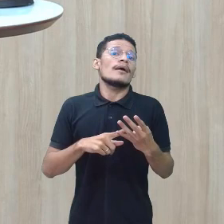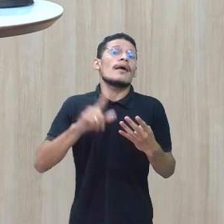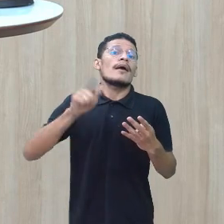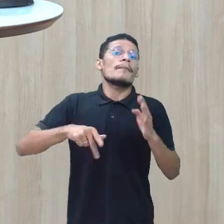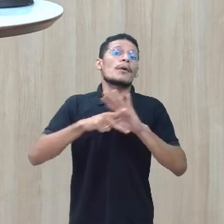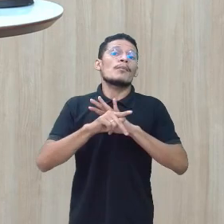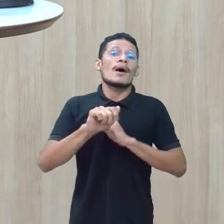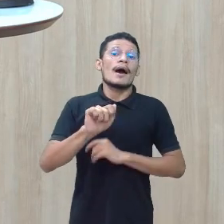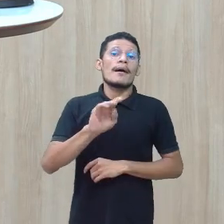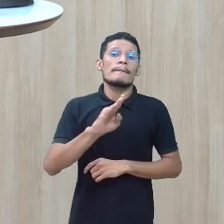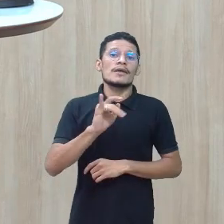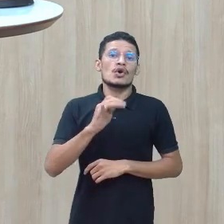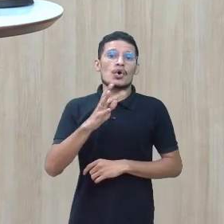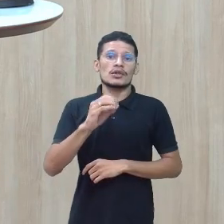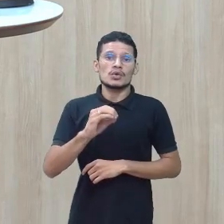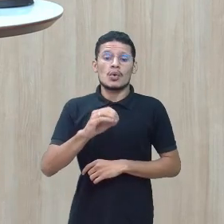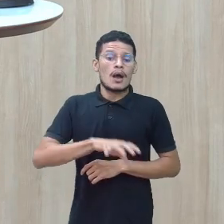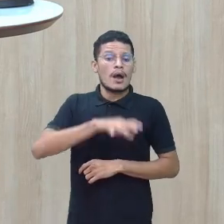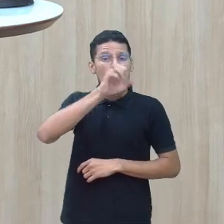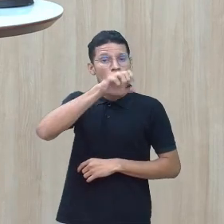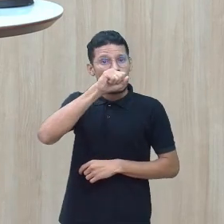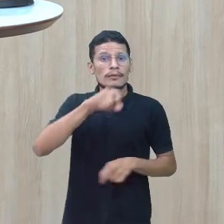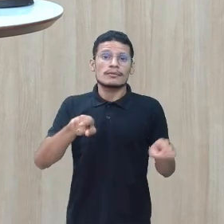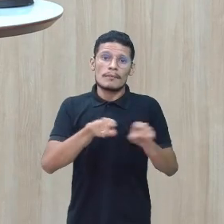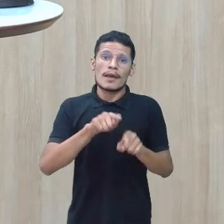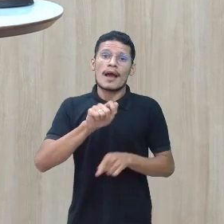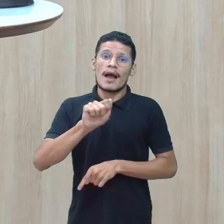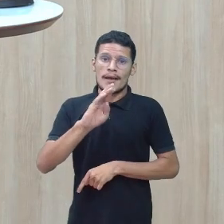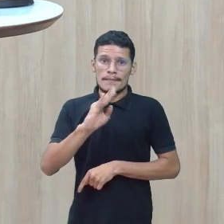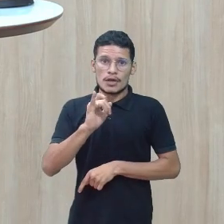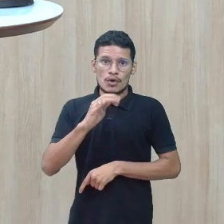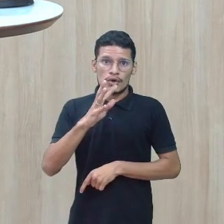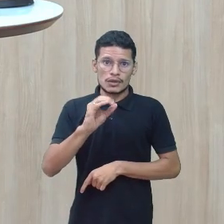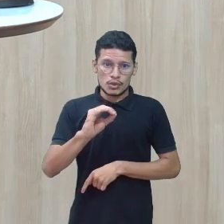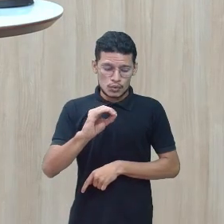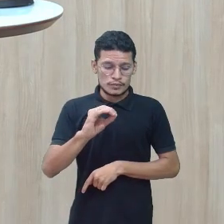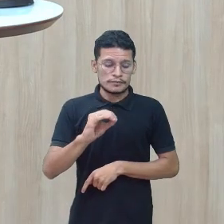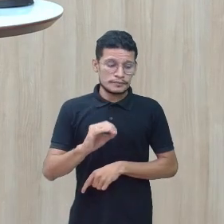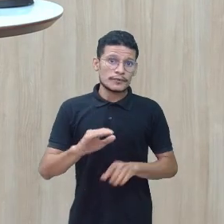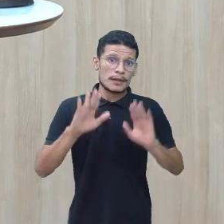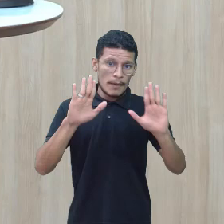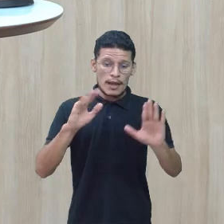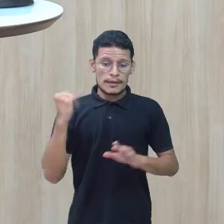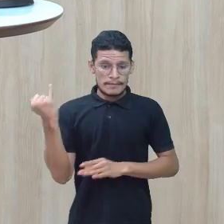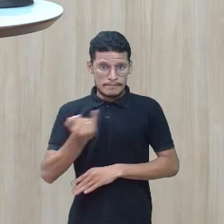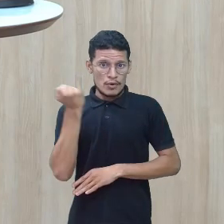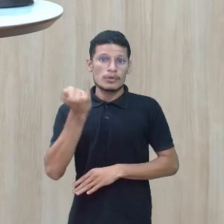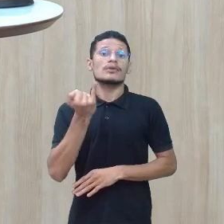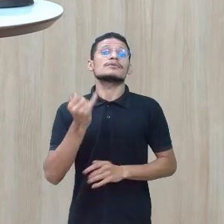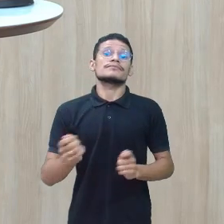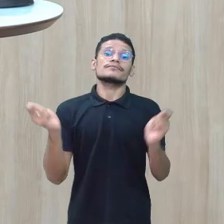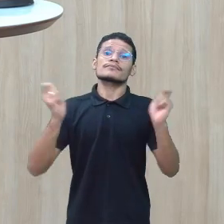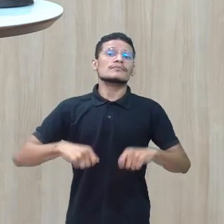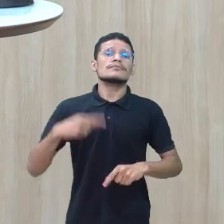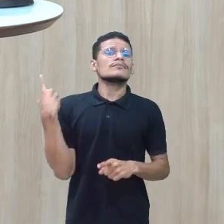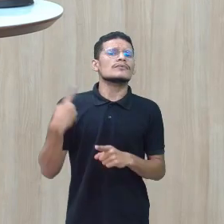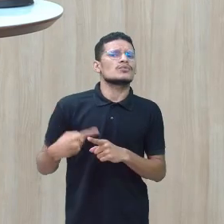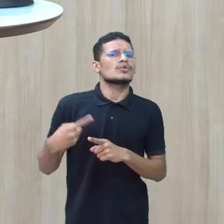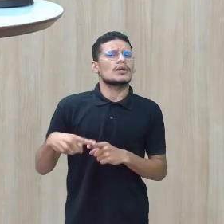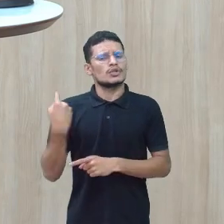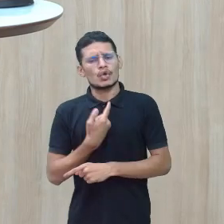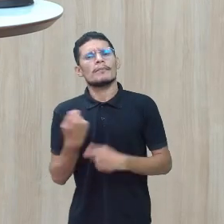fatores abióticos. O ar que respiramos são fatores abióticos, mas são importantes